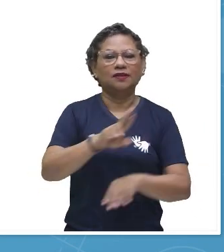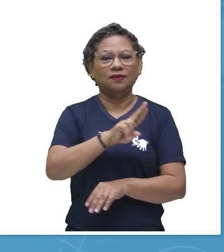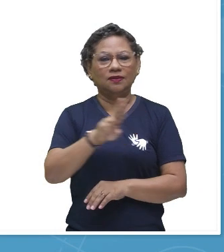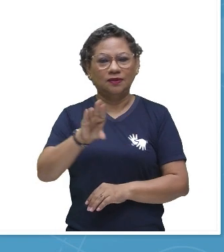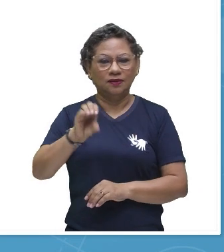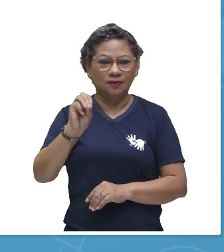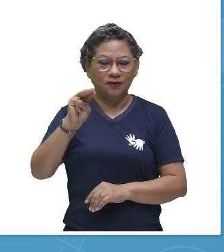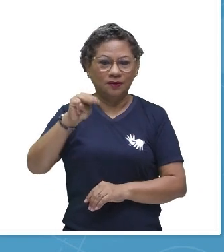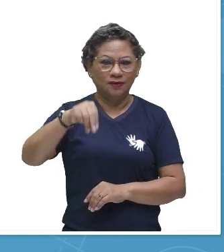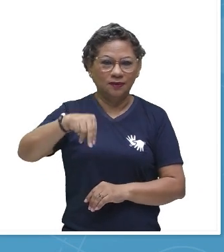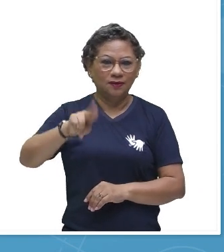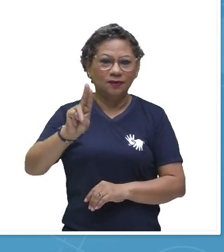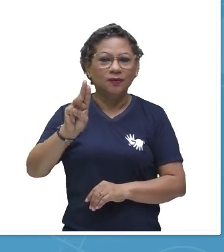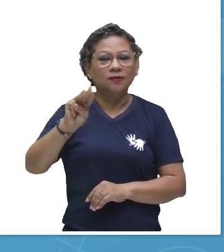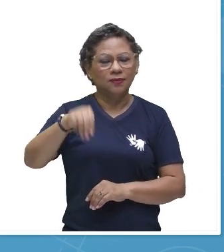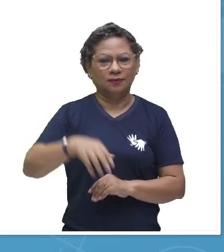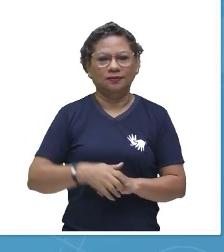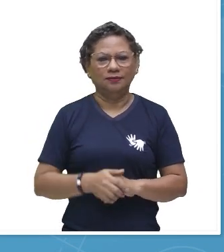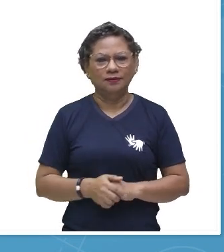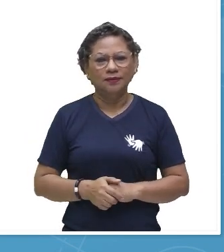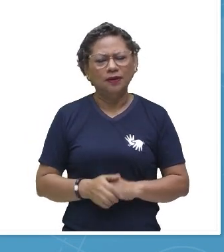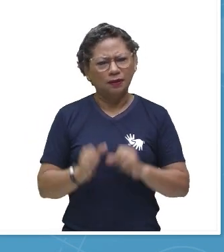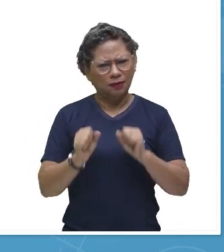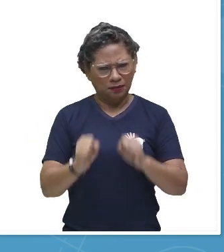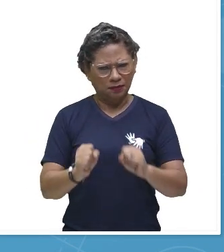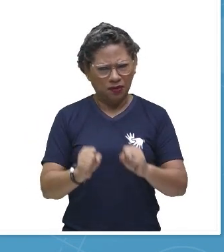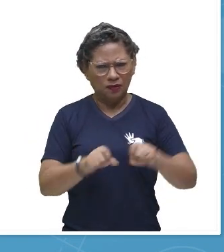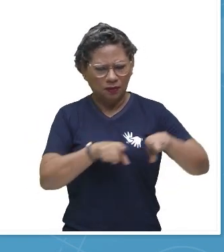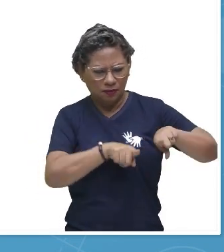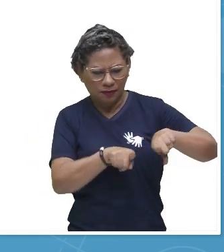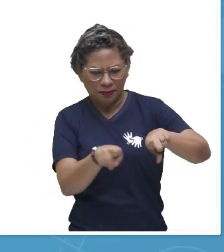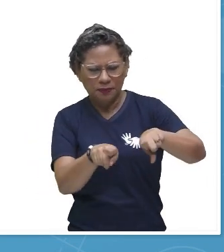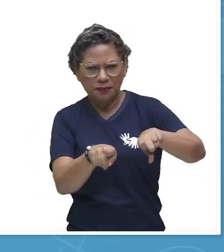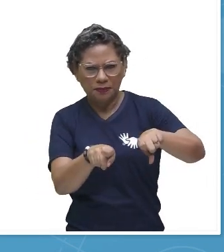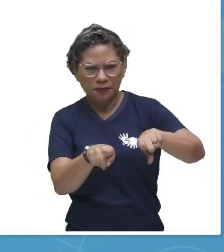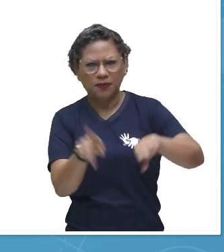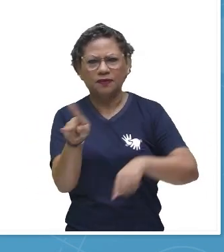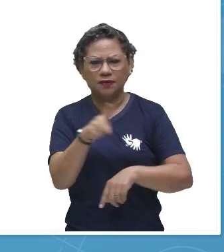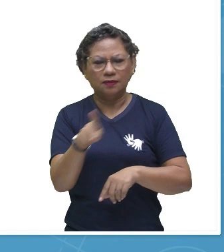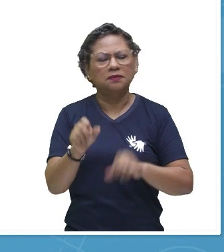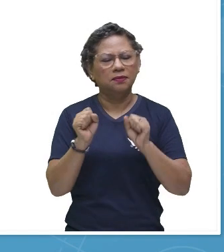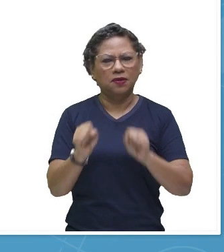pé? Posso, sem problema nenhum.